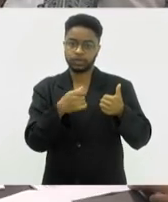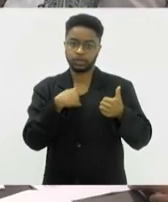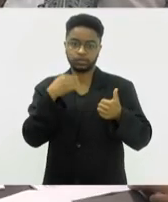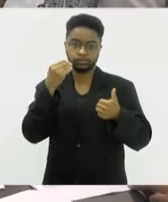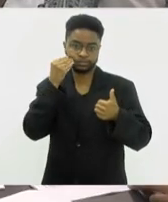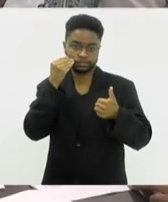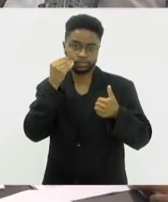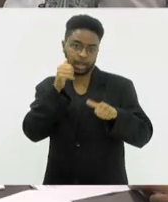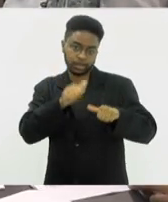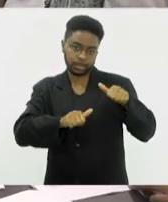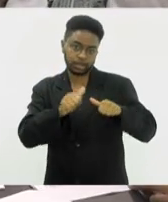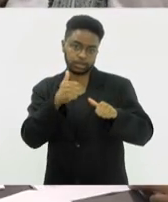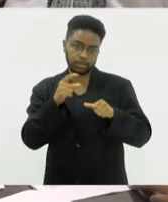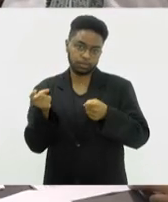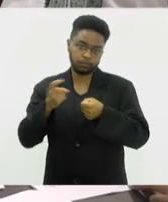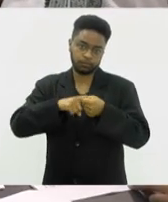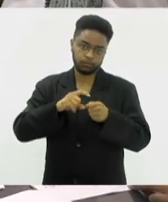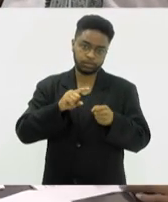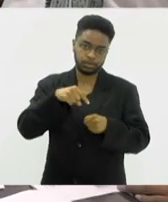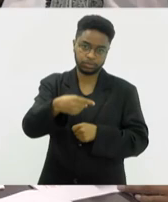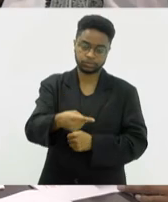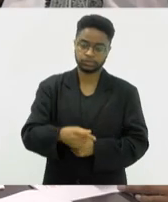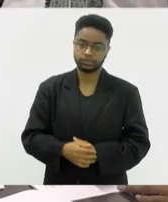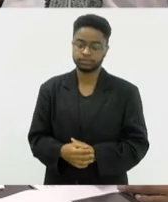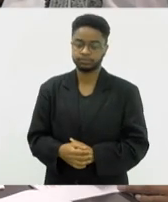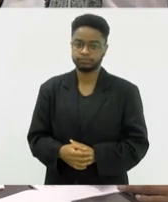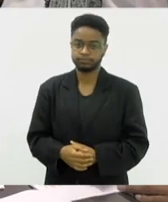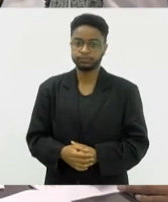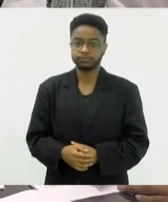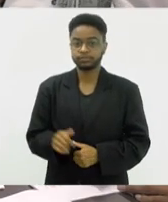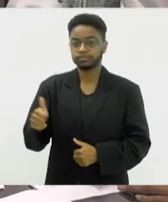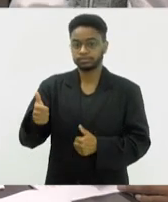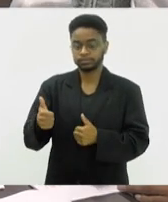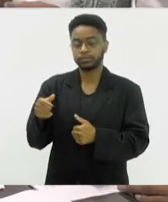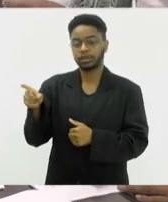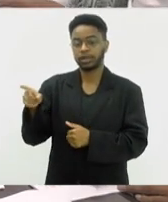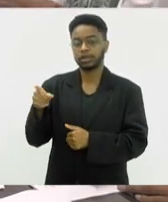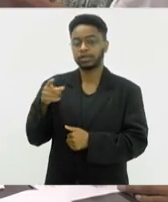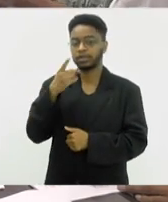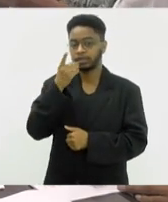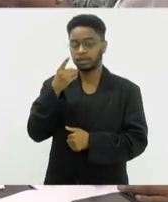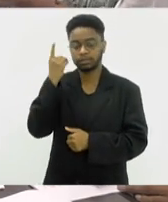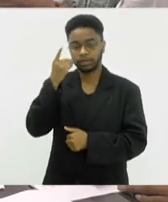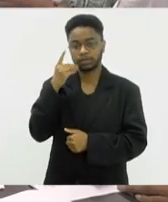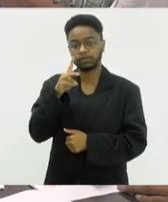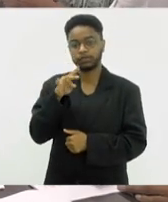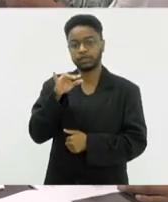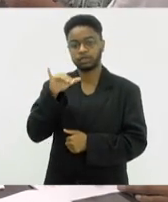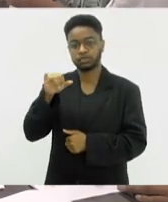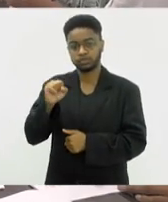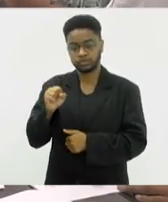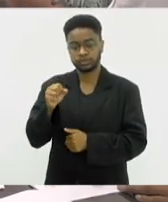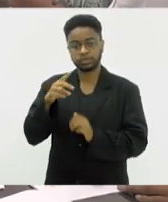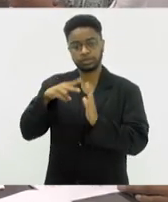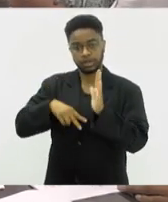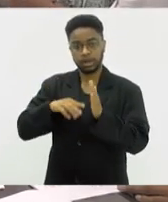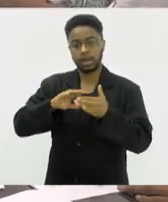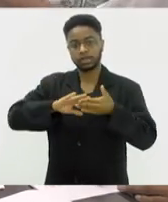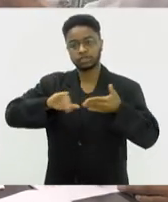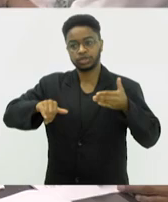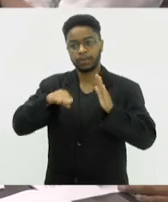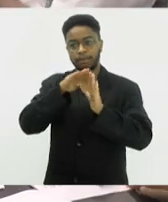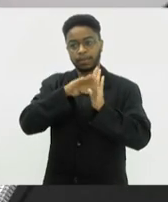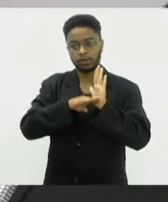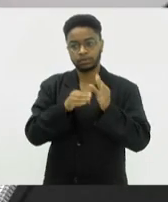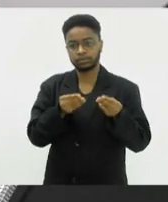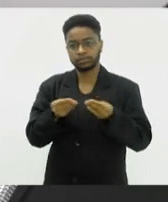minha devolução de vista. Feita a observação do deputado Vinícius Cozzolino, projeto retirado de pauta com